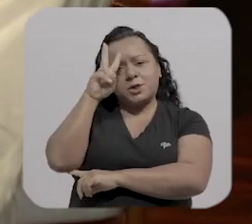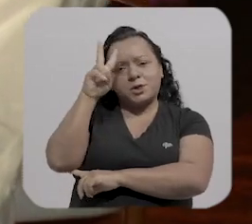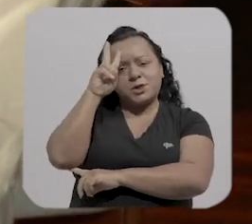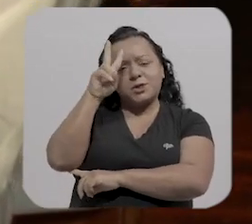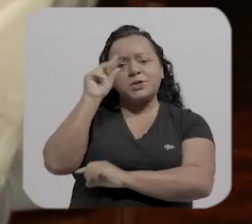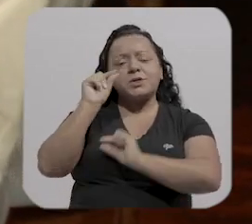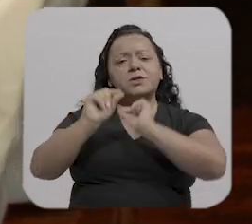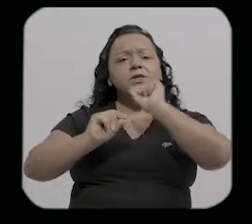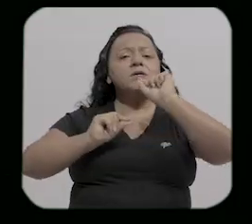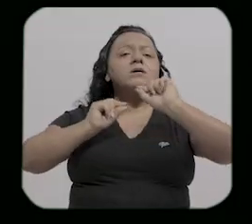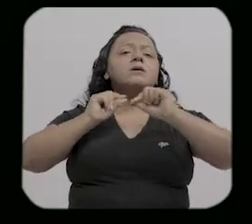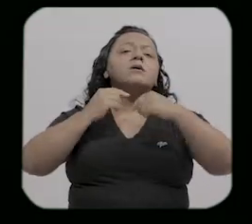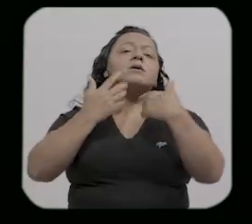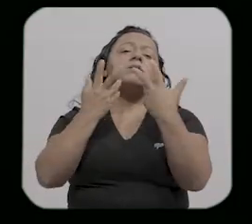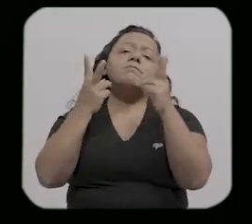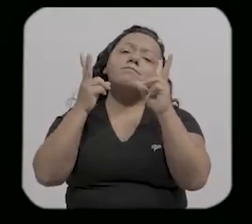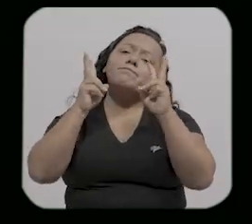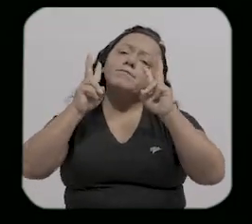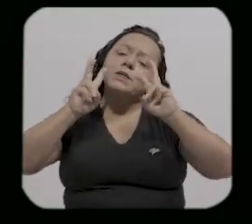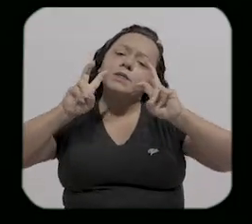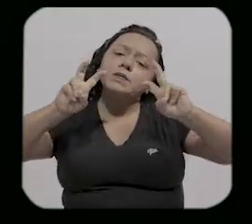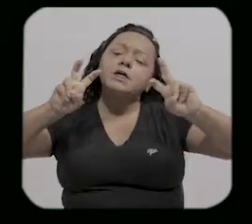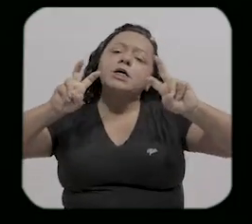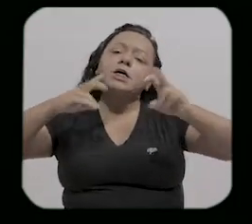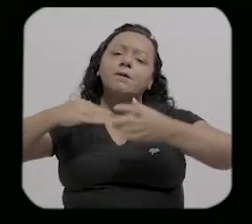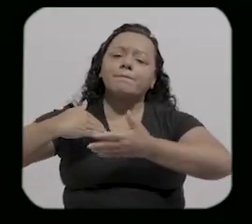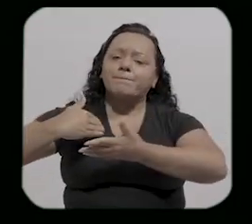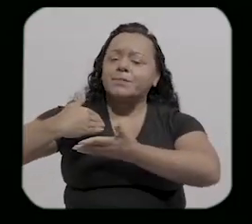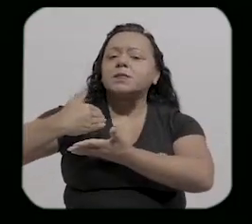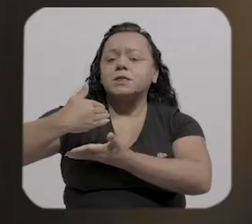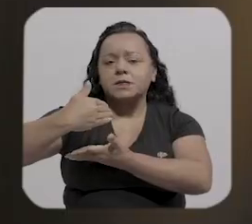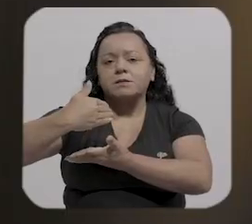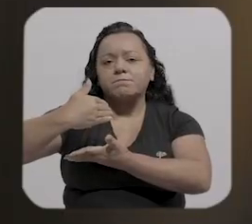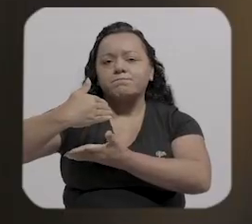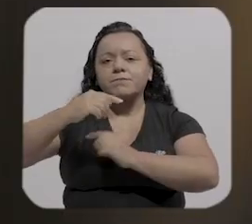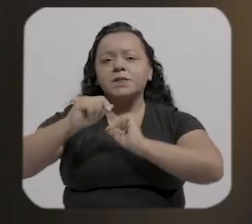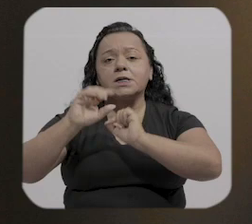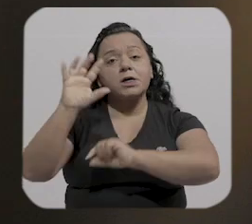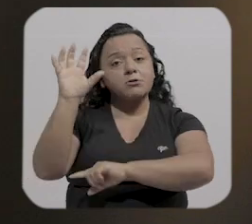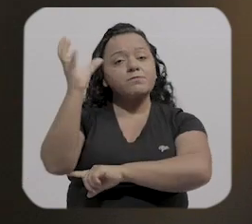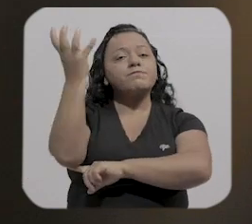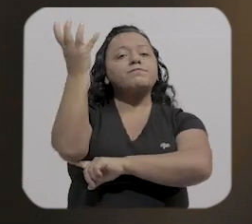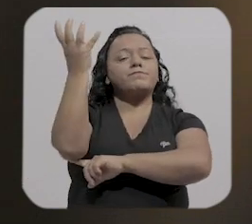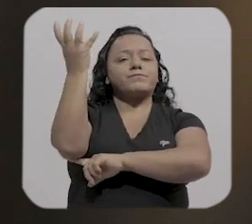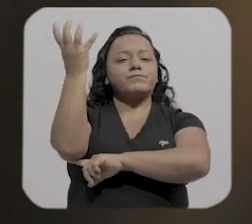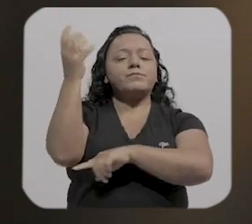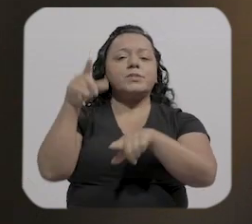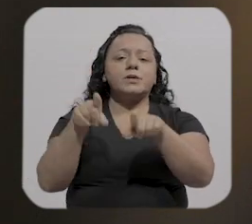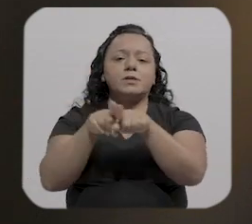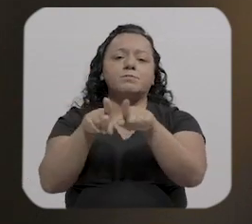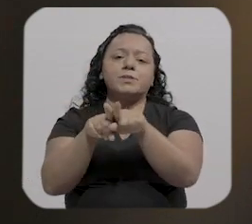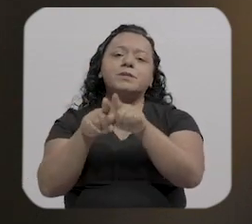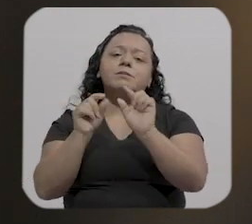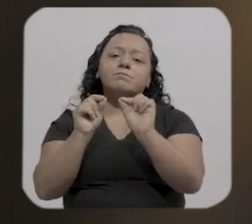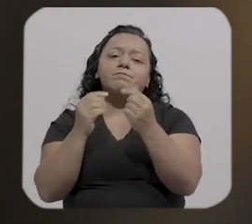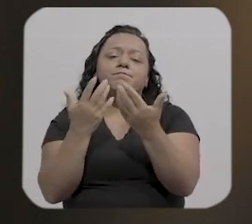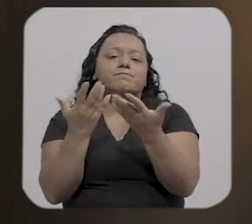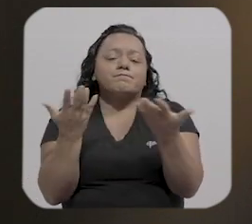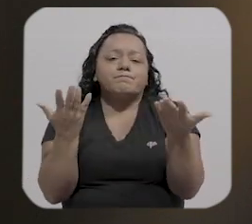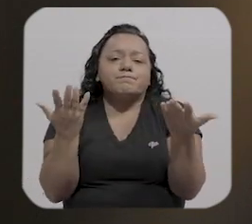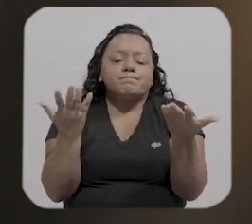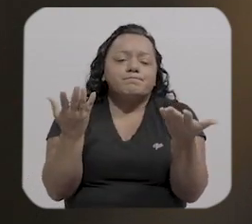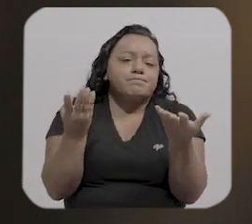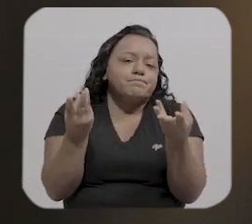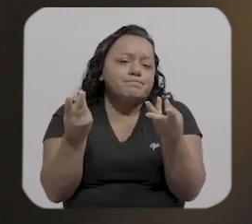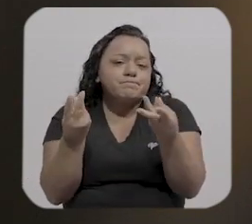importante para a nossa história, né? Então as percepções começaram a acontecer aí também, né?